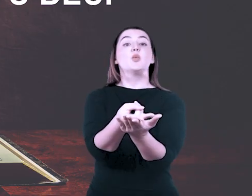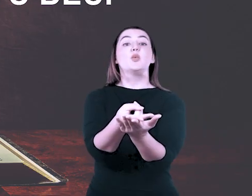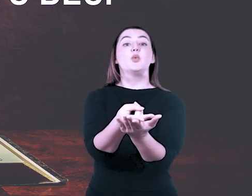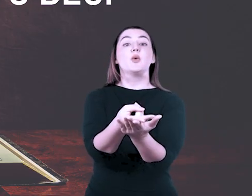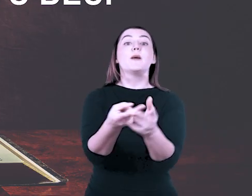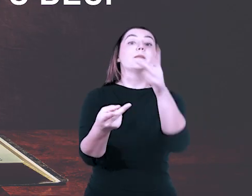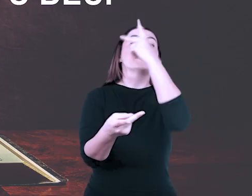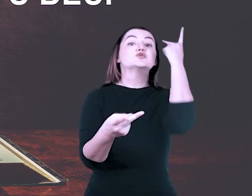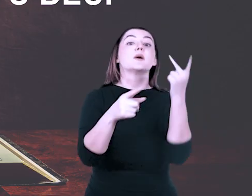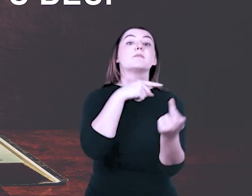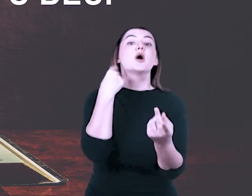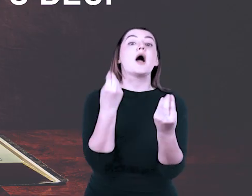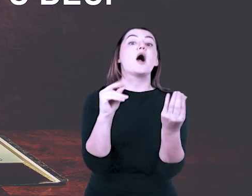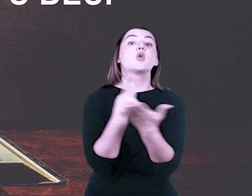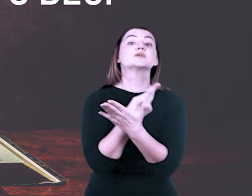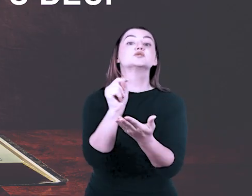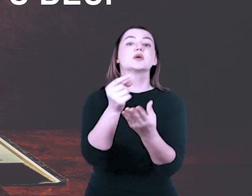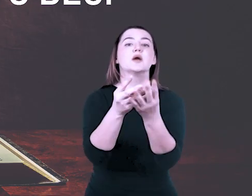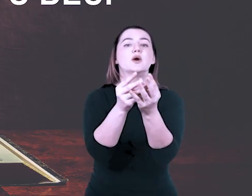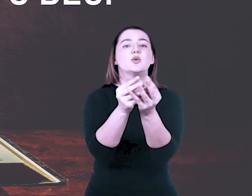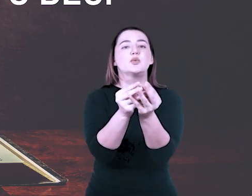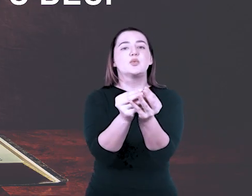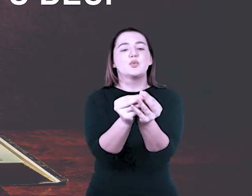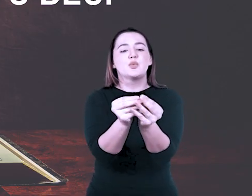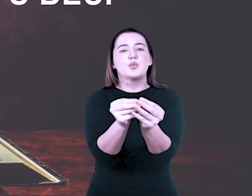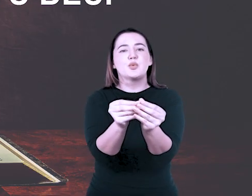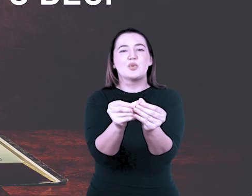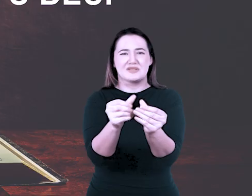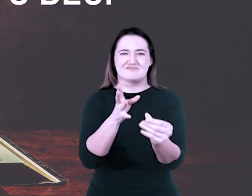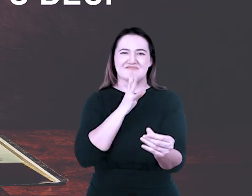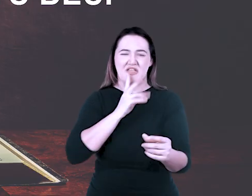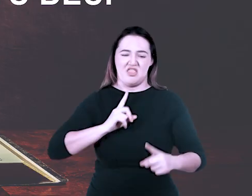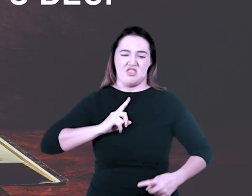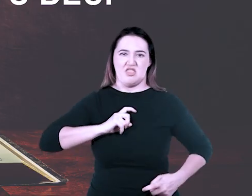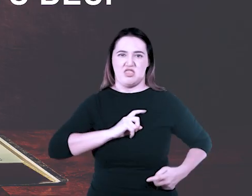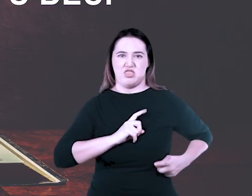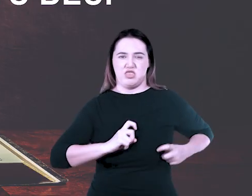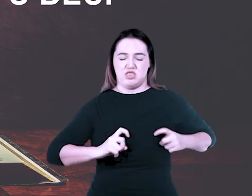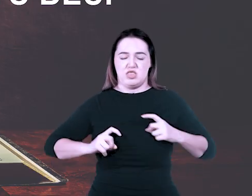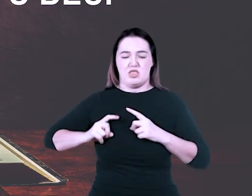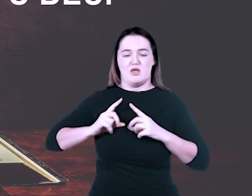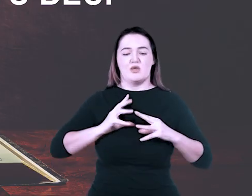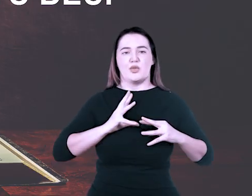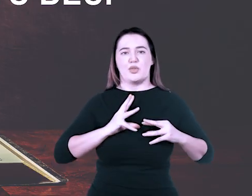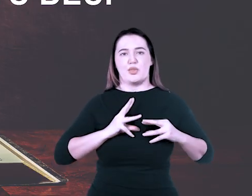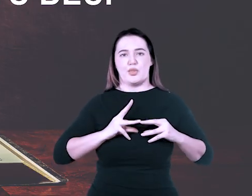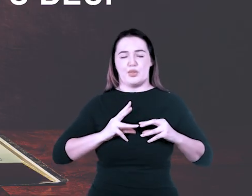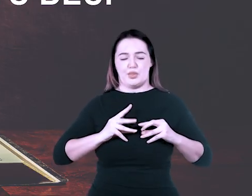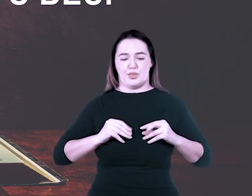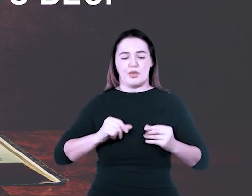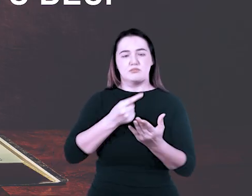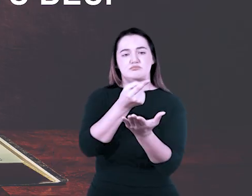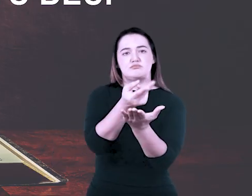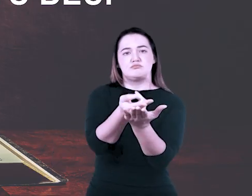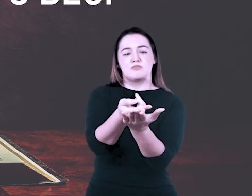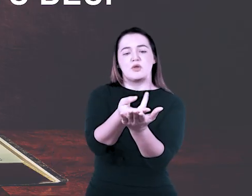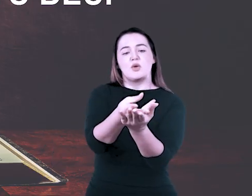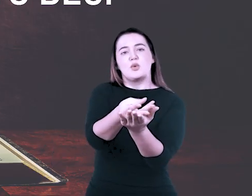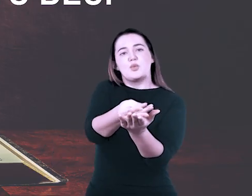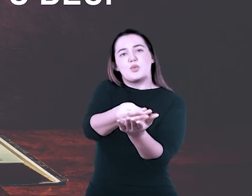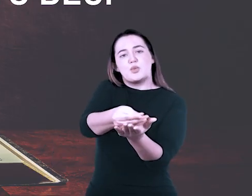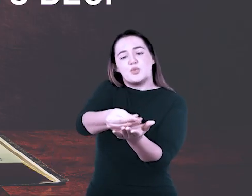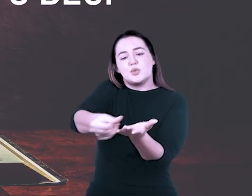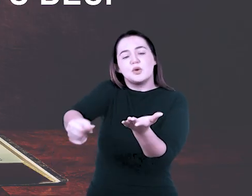Quando uma pessoa morre e o corpo entra em decomposição, em pouco tempo o corpo volta a